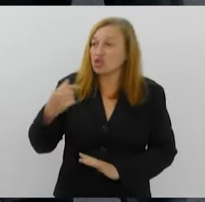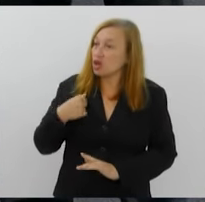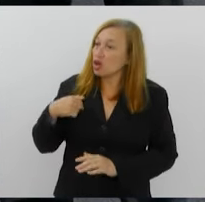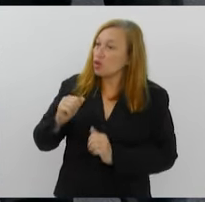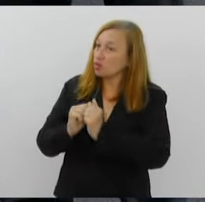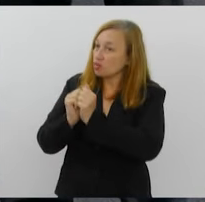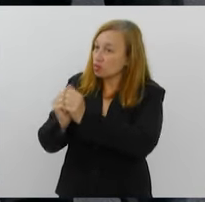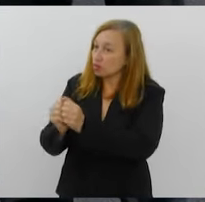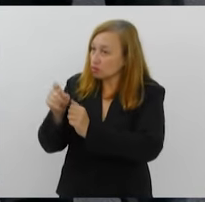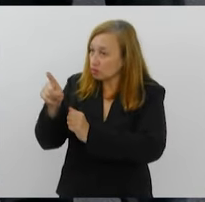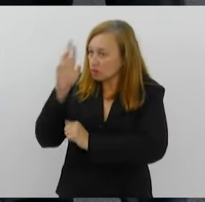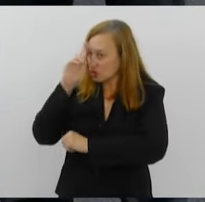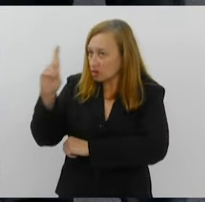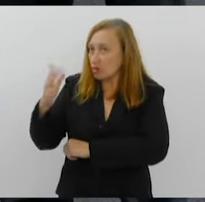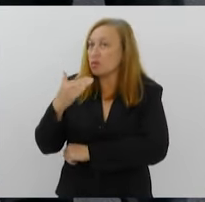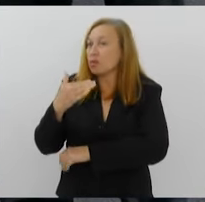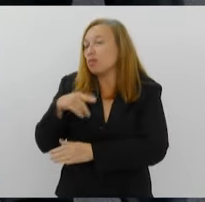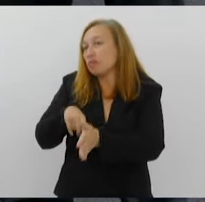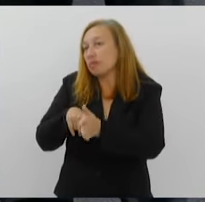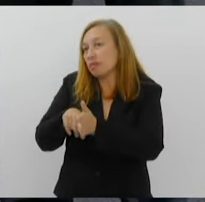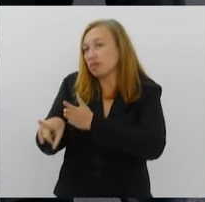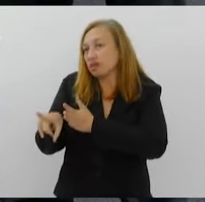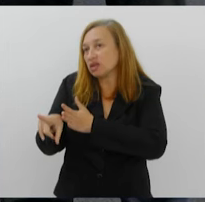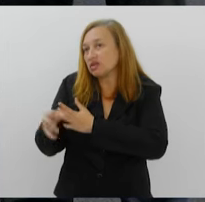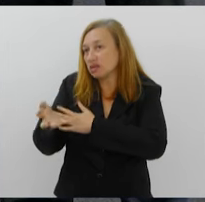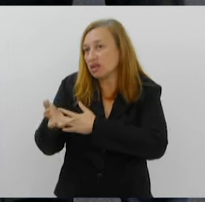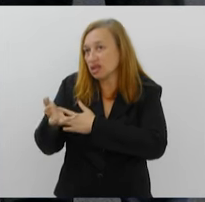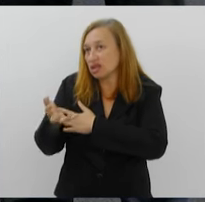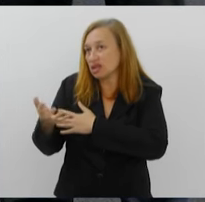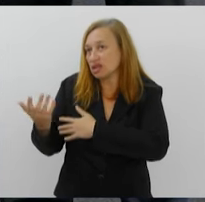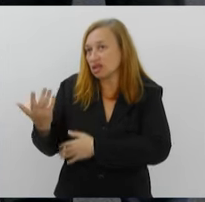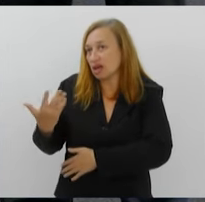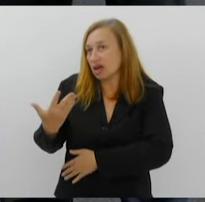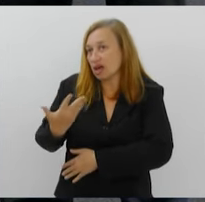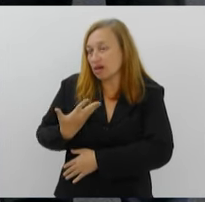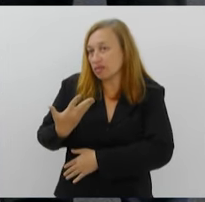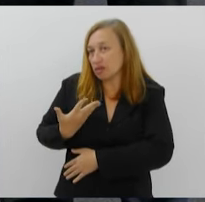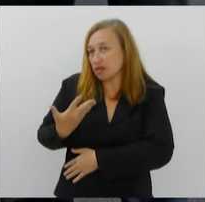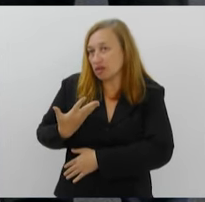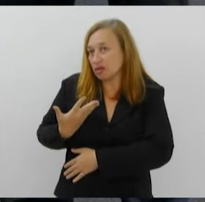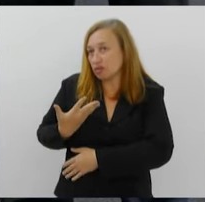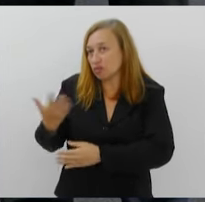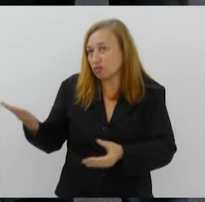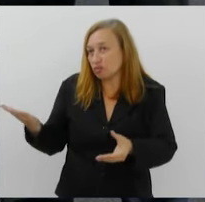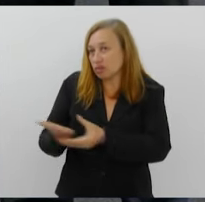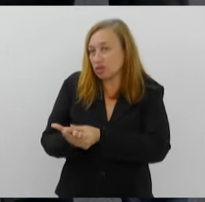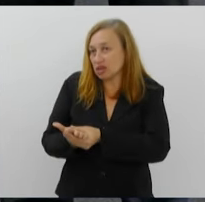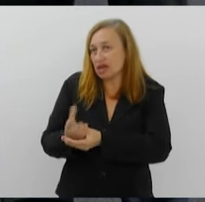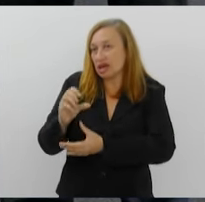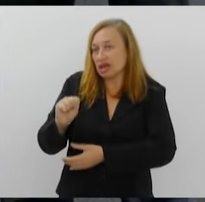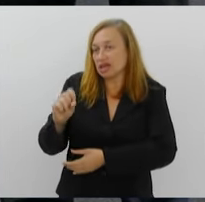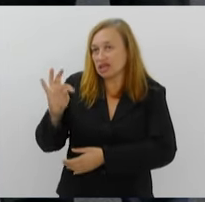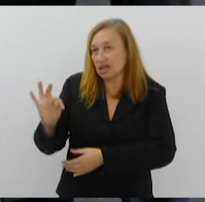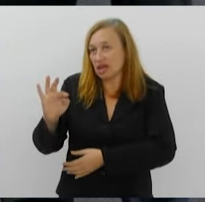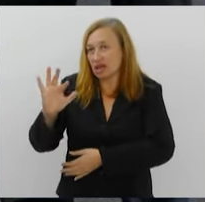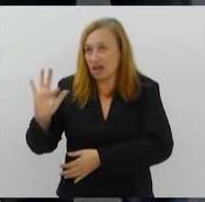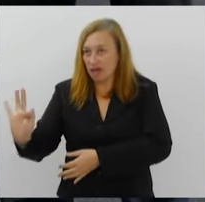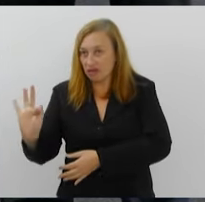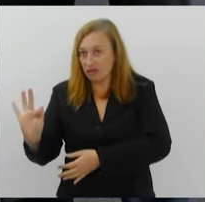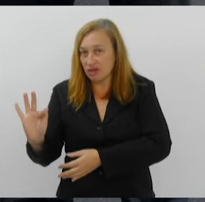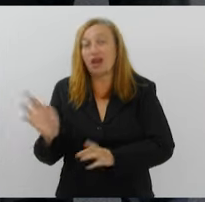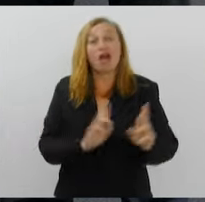né, perguntando se Vossa Excelência não queria ser amigos curiae de um processo no STF relativo